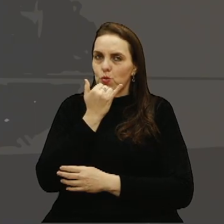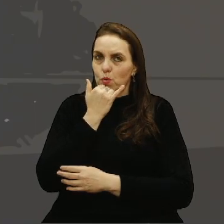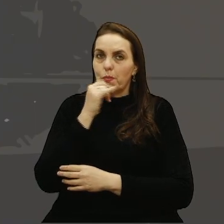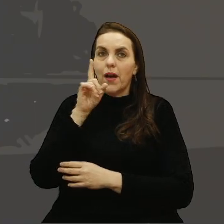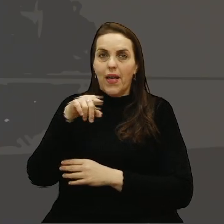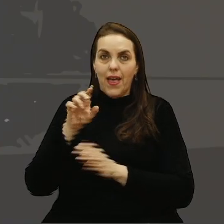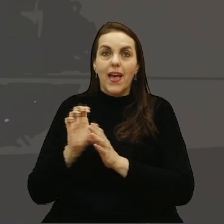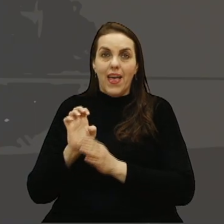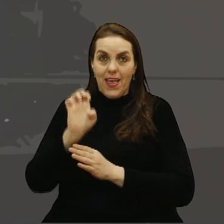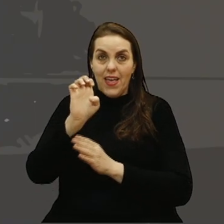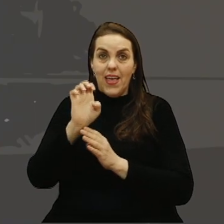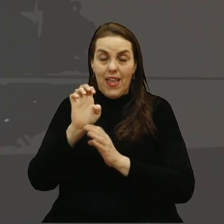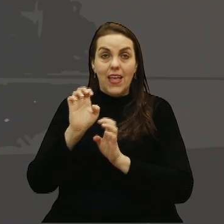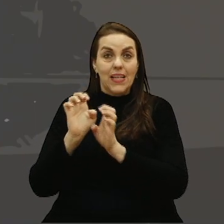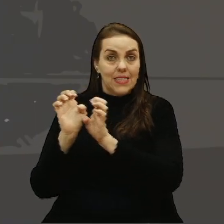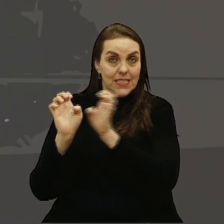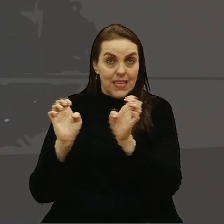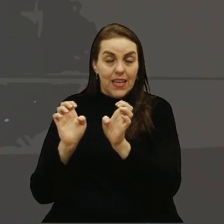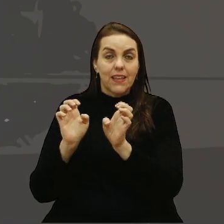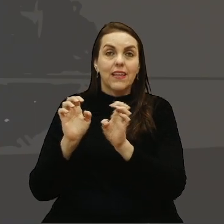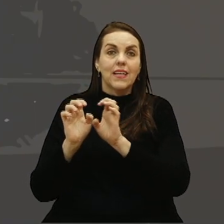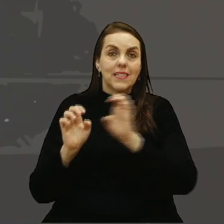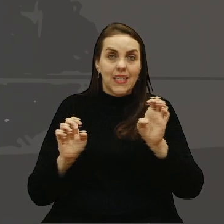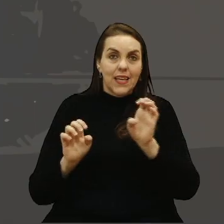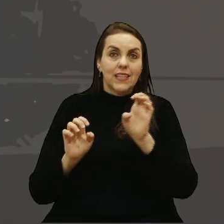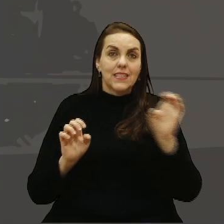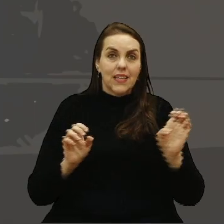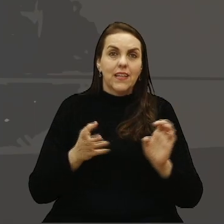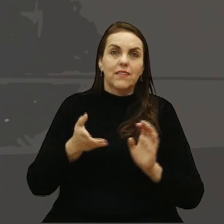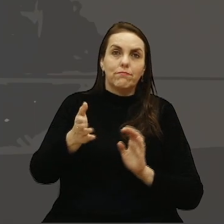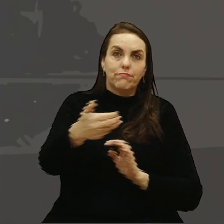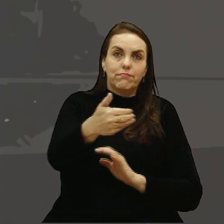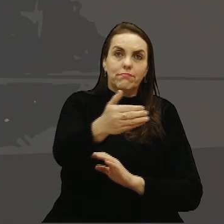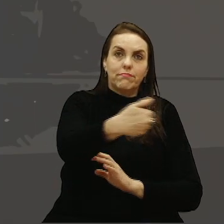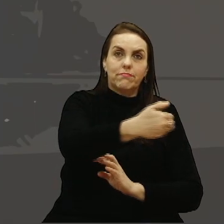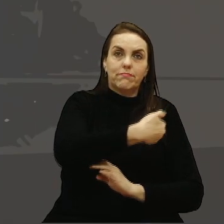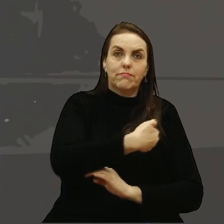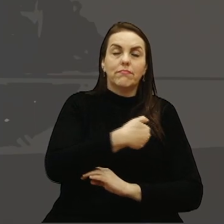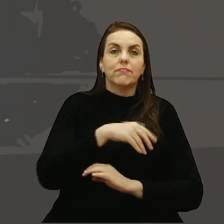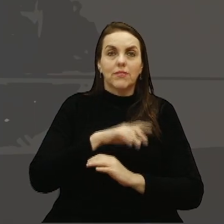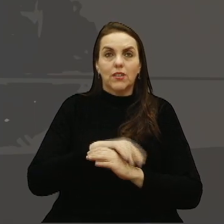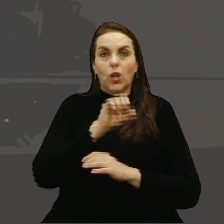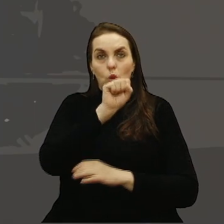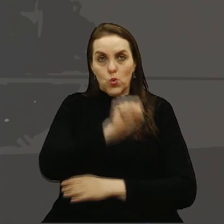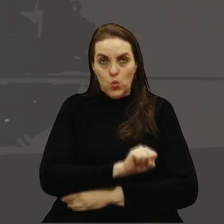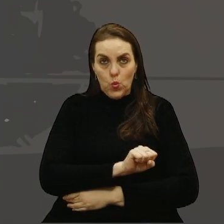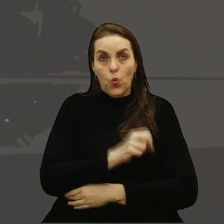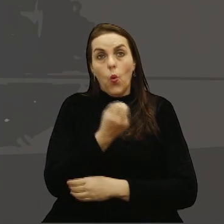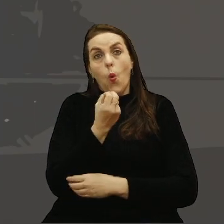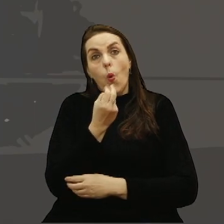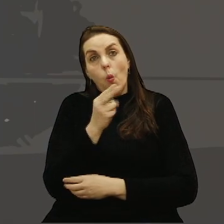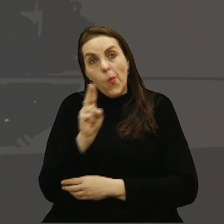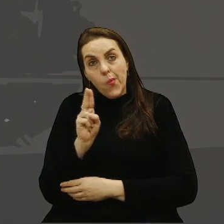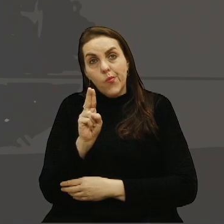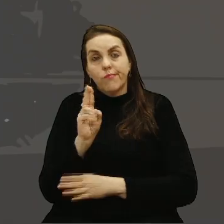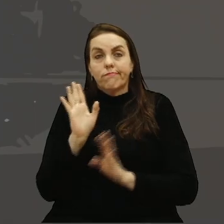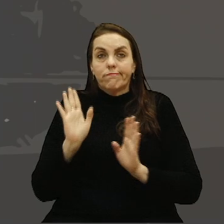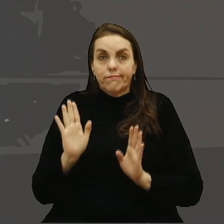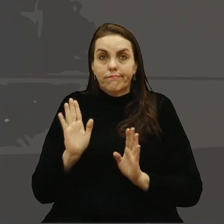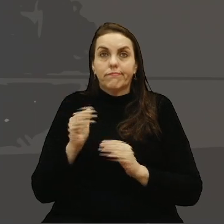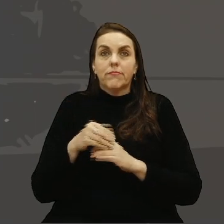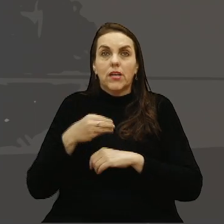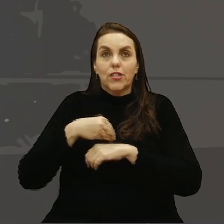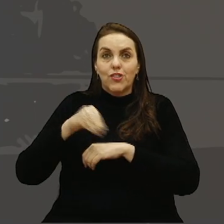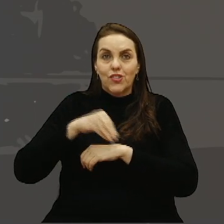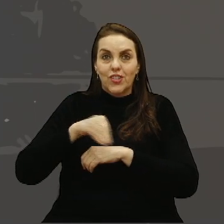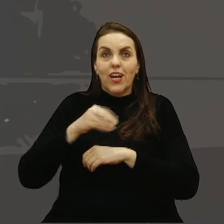entra à esquerda, esquerda novamente e vai em direção à Zona Sul. Ou a outra sugestão, ou então, né, como queiram, a outra